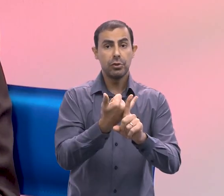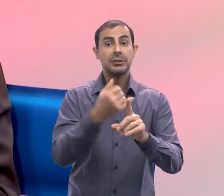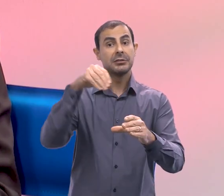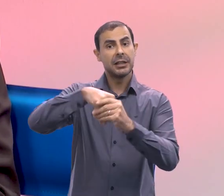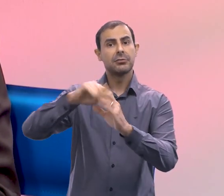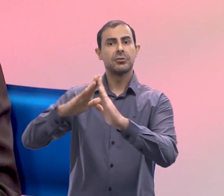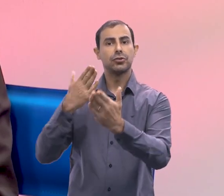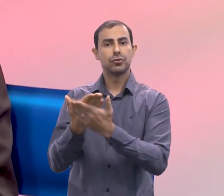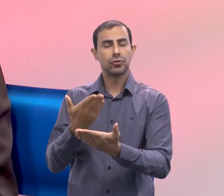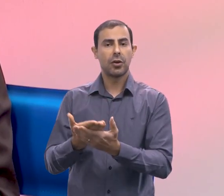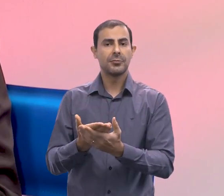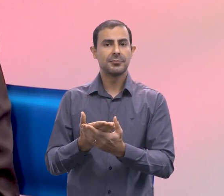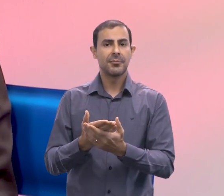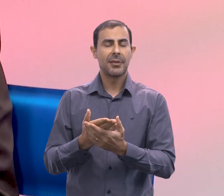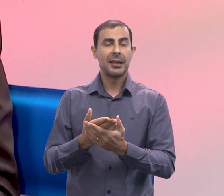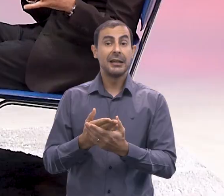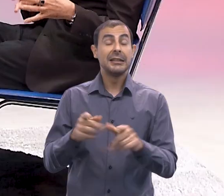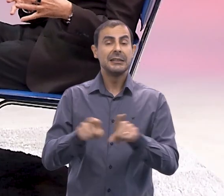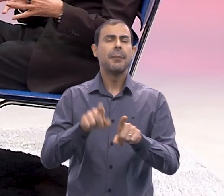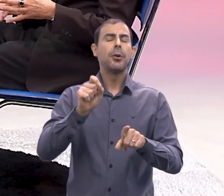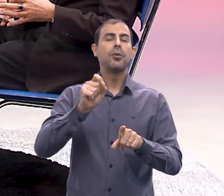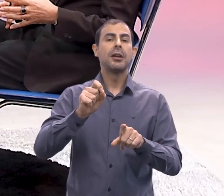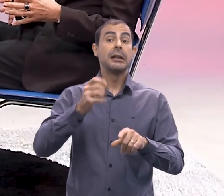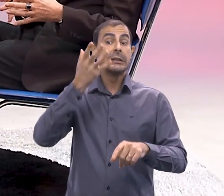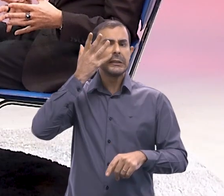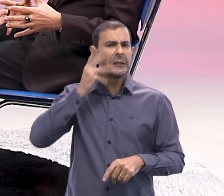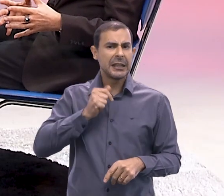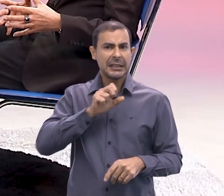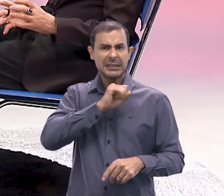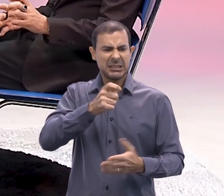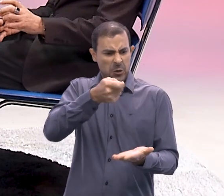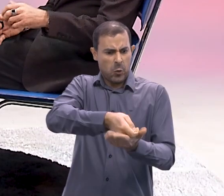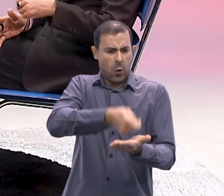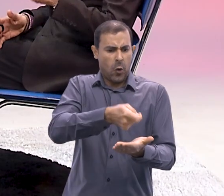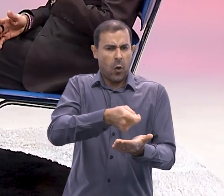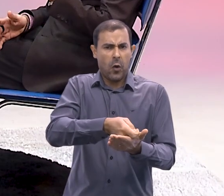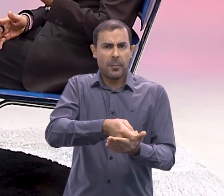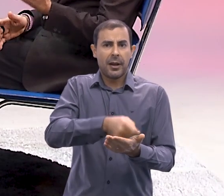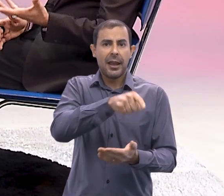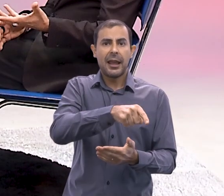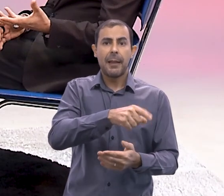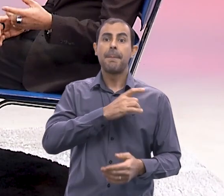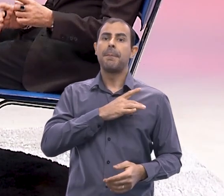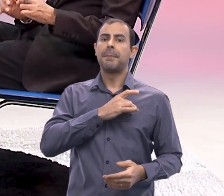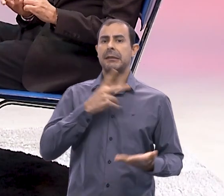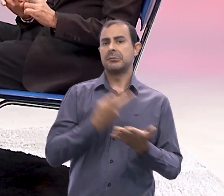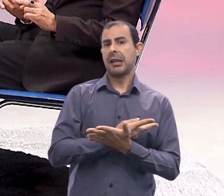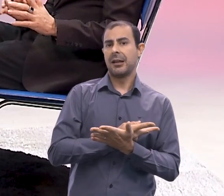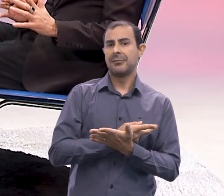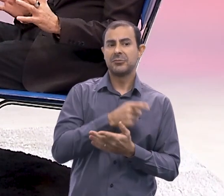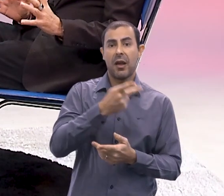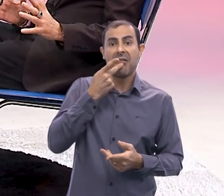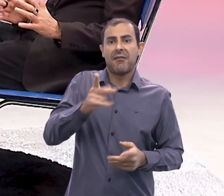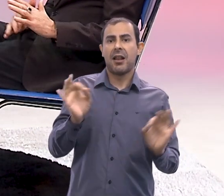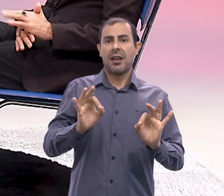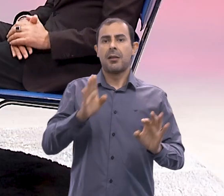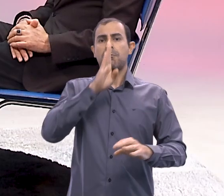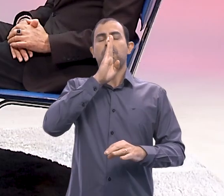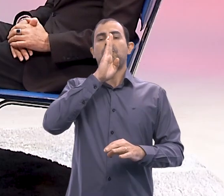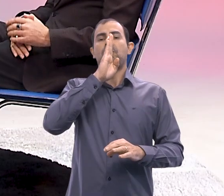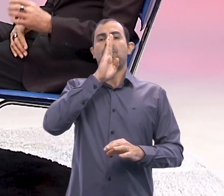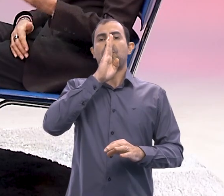escola, e vou reforçar, criança muito cobrada, ela tem medo de errar, por isso que elas não falam. Não existe